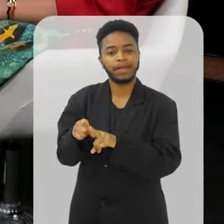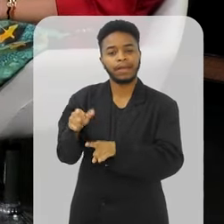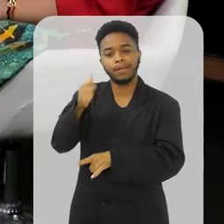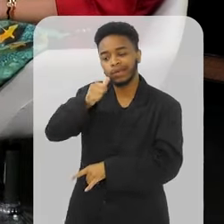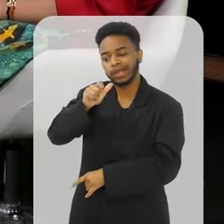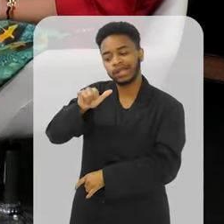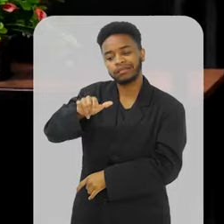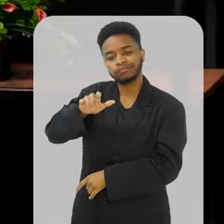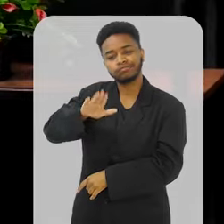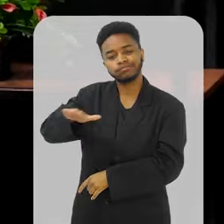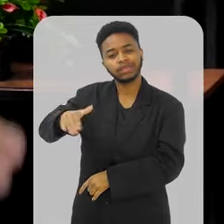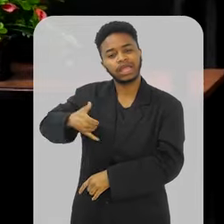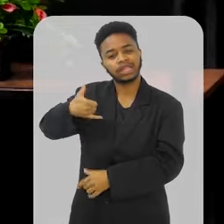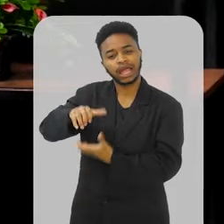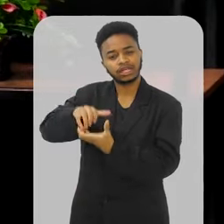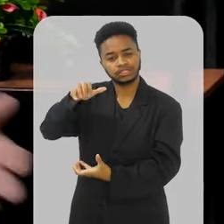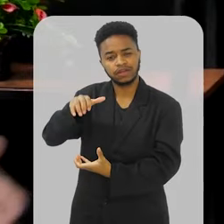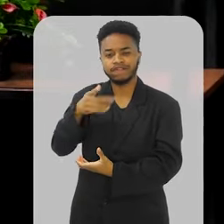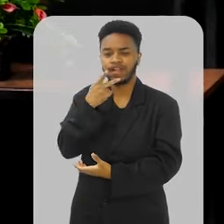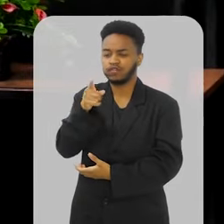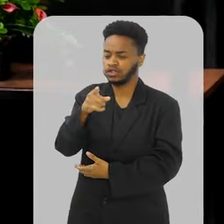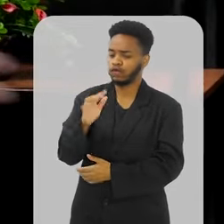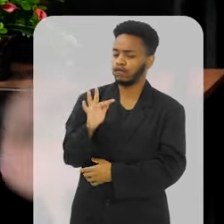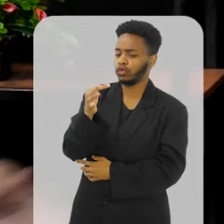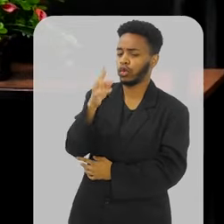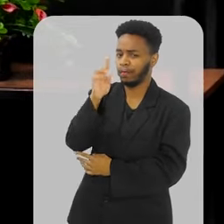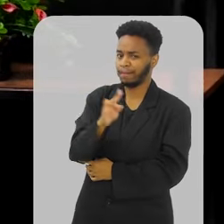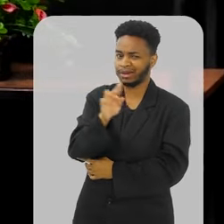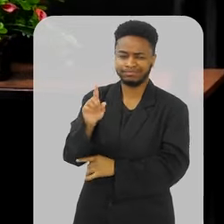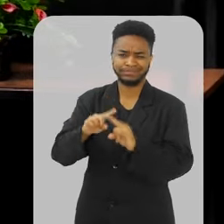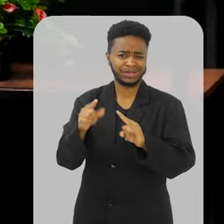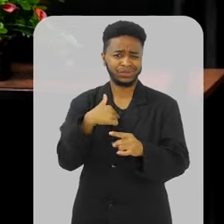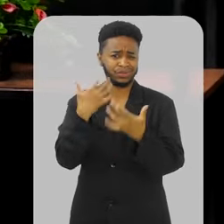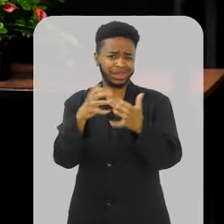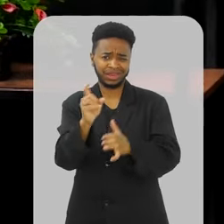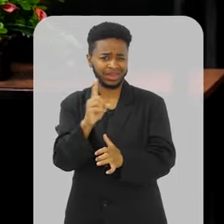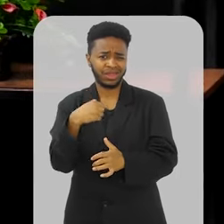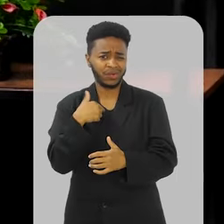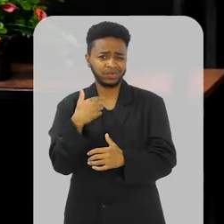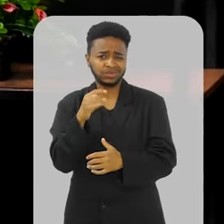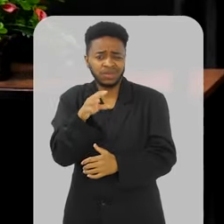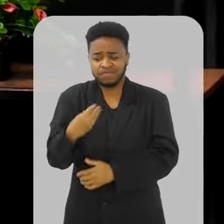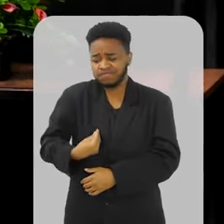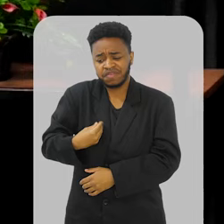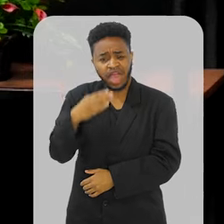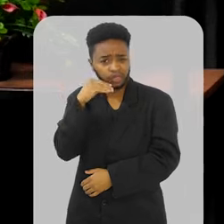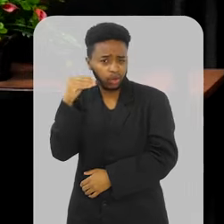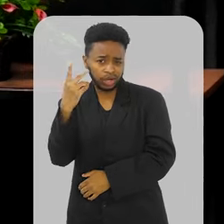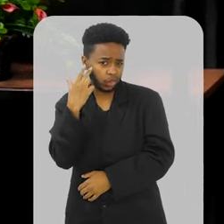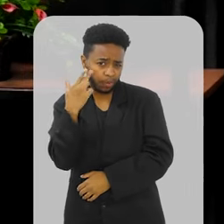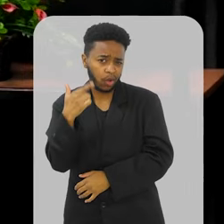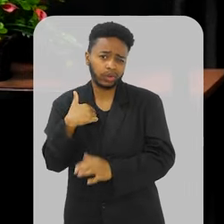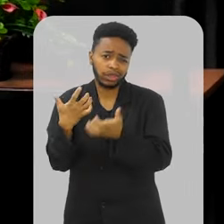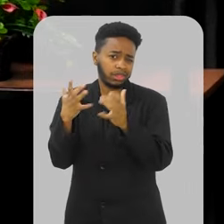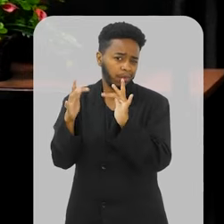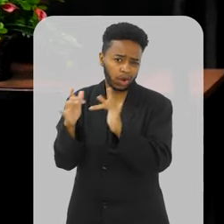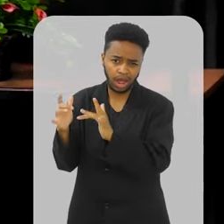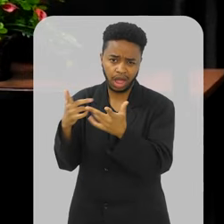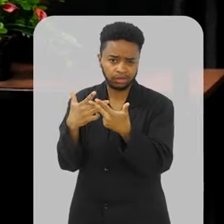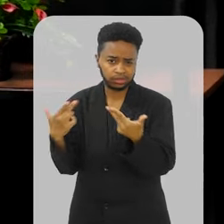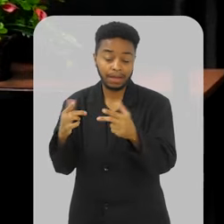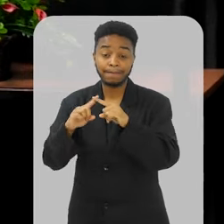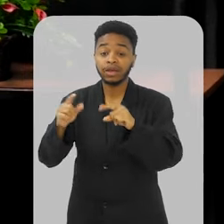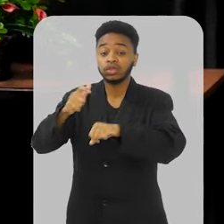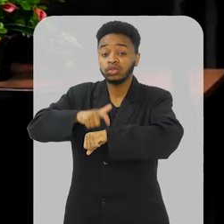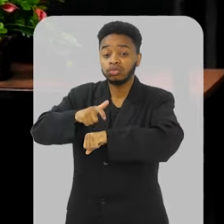as senhoras falaram você vai ser padre eu não queria nada queria namorar queria fazer minha vida de adolescente e tal mas até que chegou um momento quando